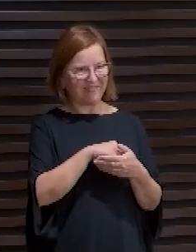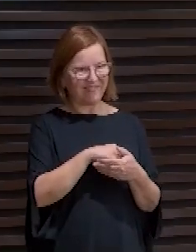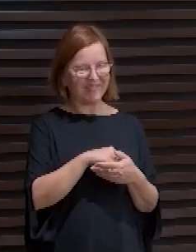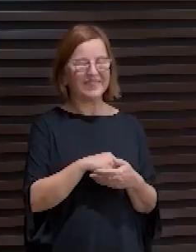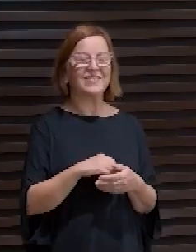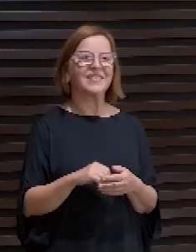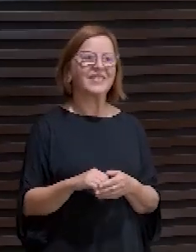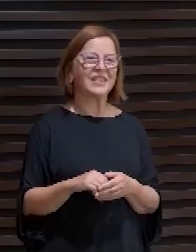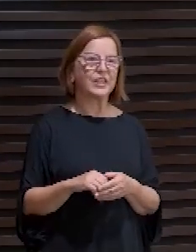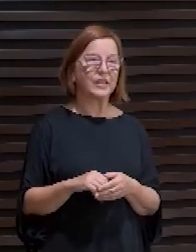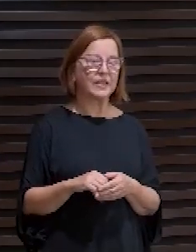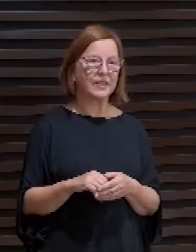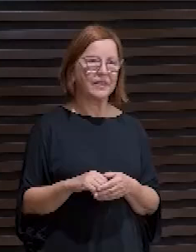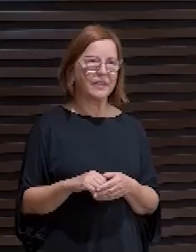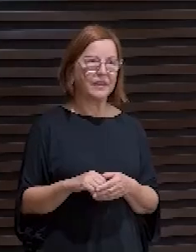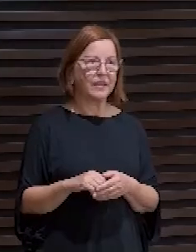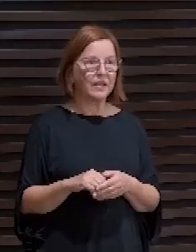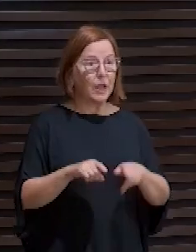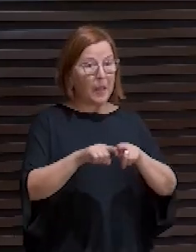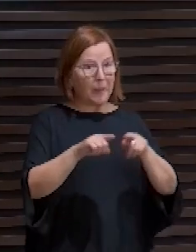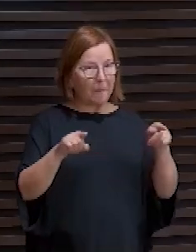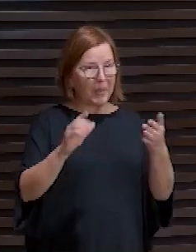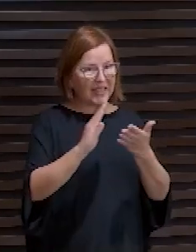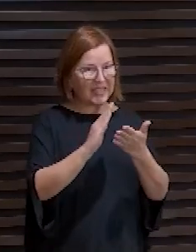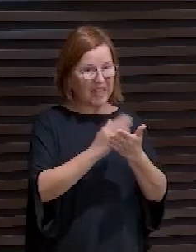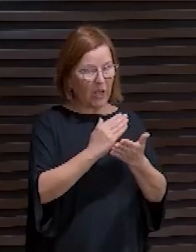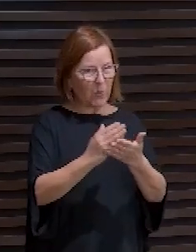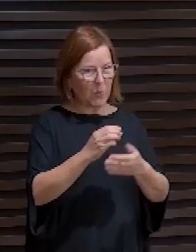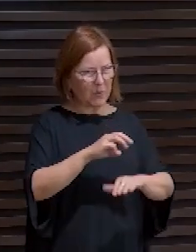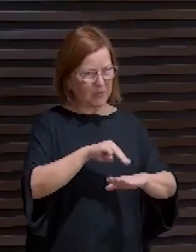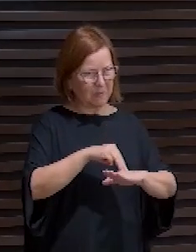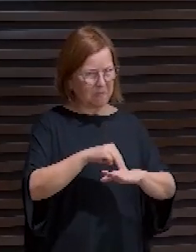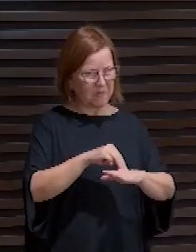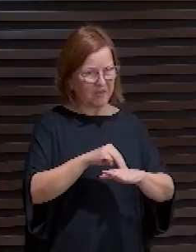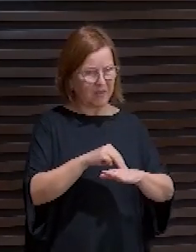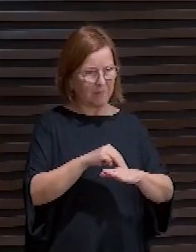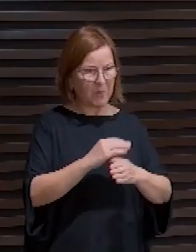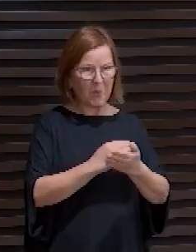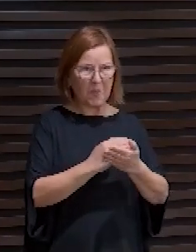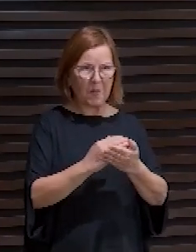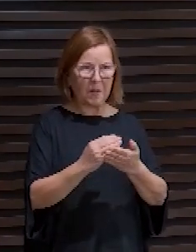conforme está aqui, alguns membros haviam começado bem a carreira